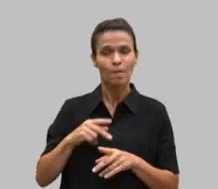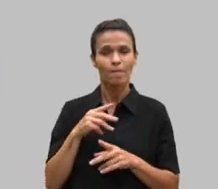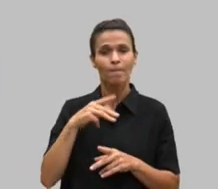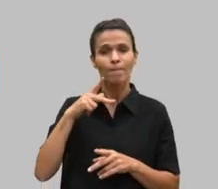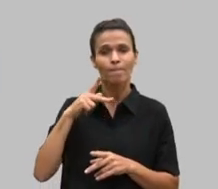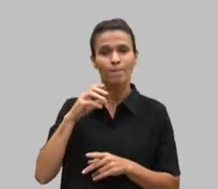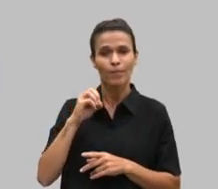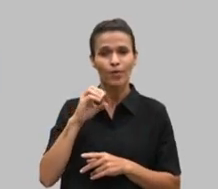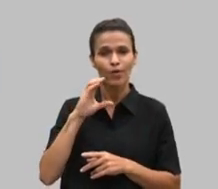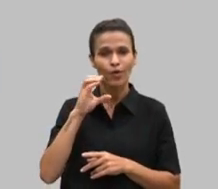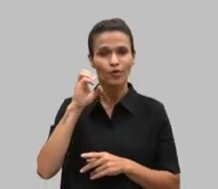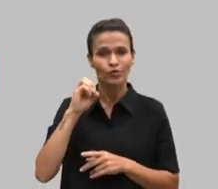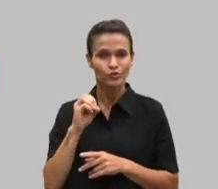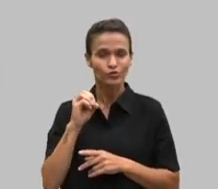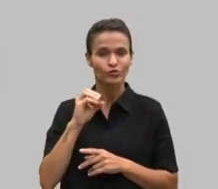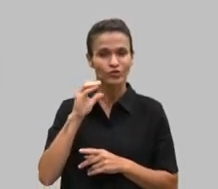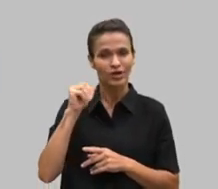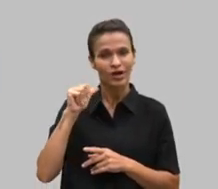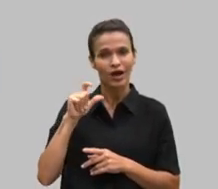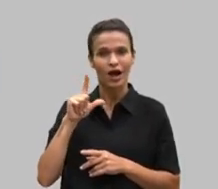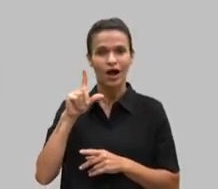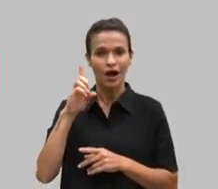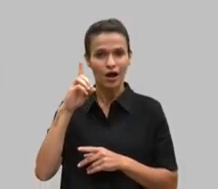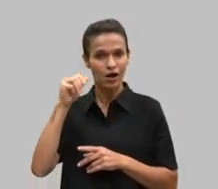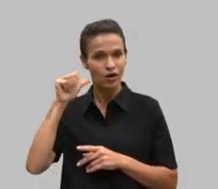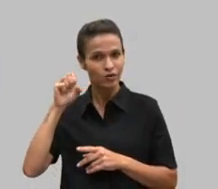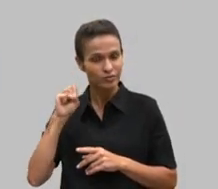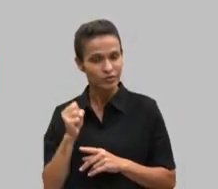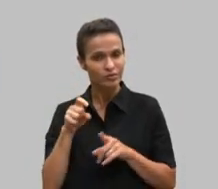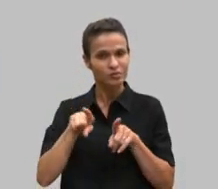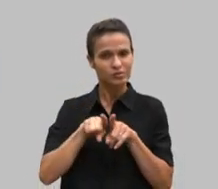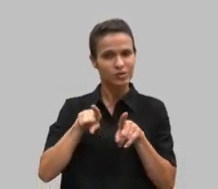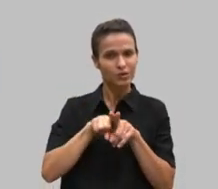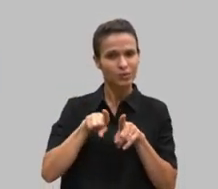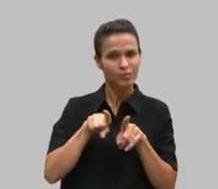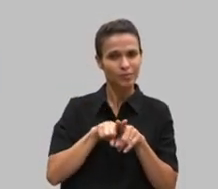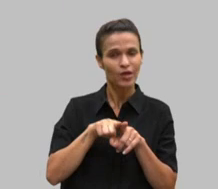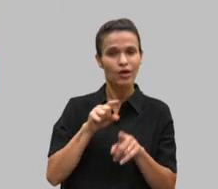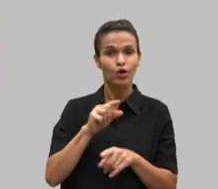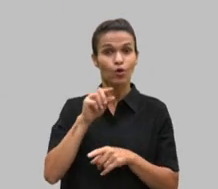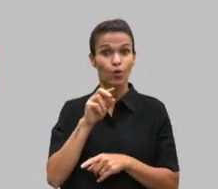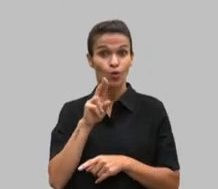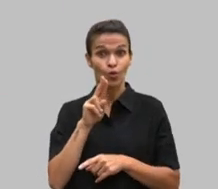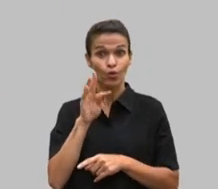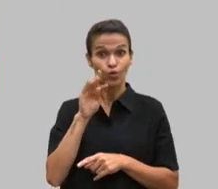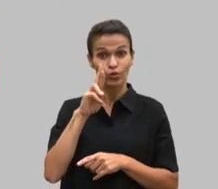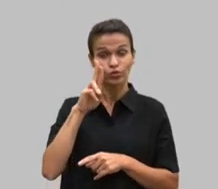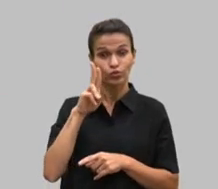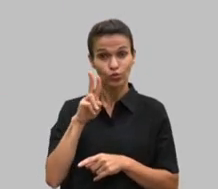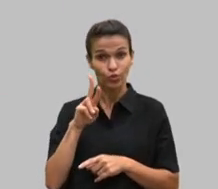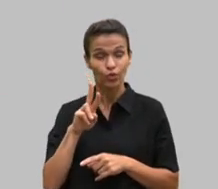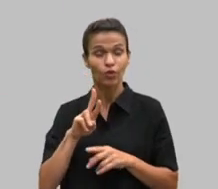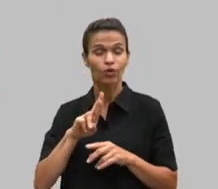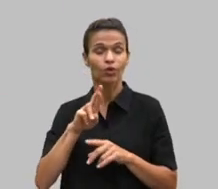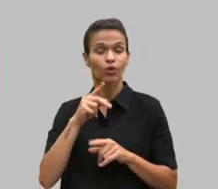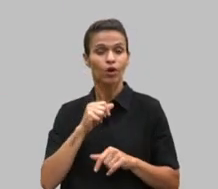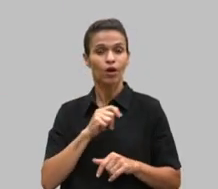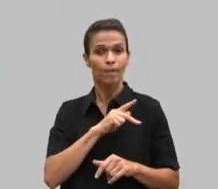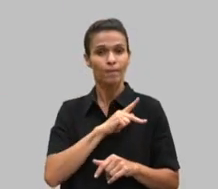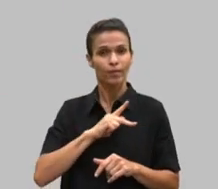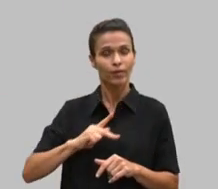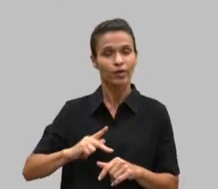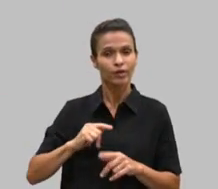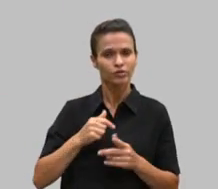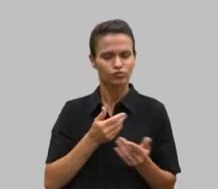Douglas o vereador Thiago presidente da Câmara de Corinto também jovem o thuller presidente da Câmara de Nepomuceno também jovem e